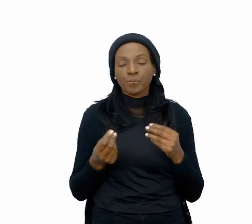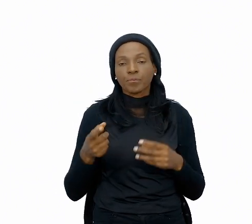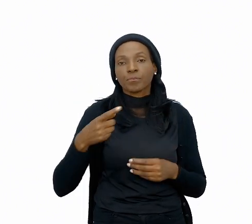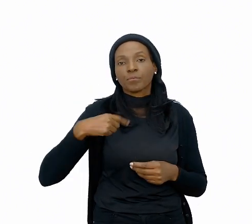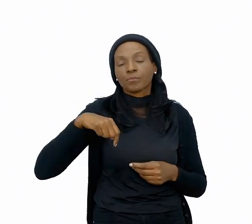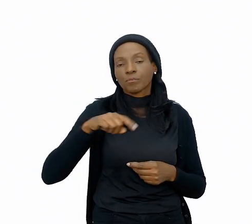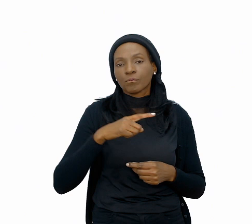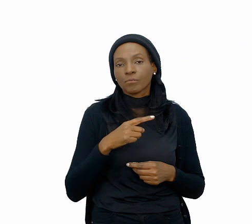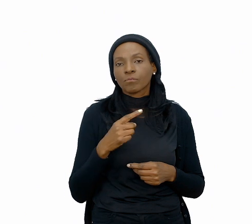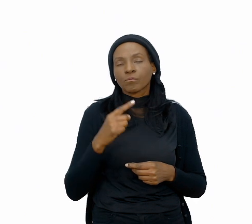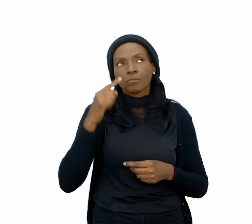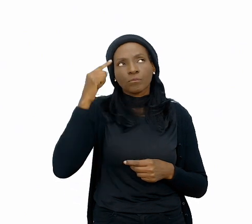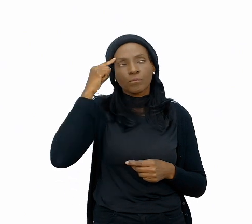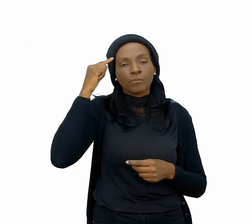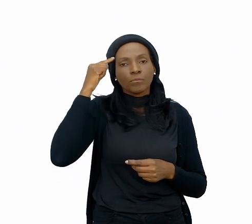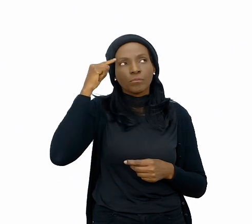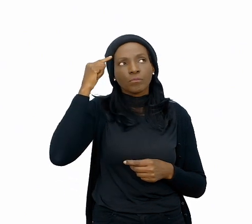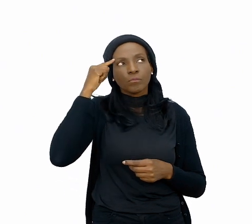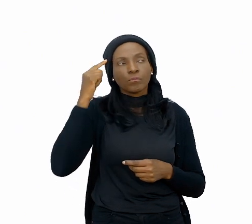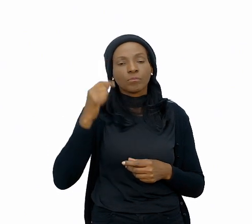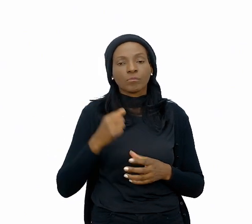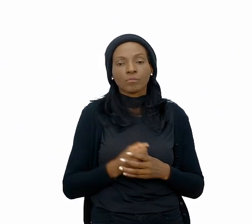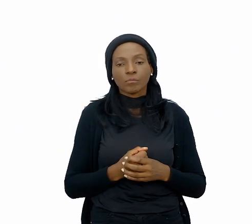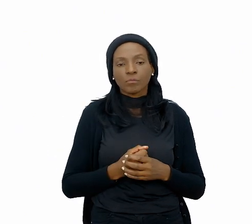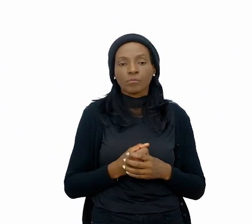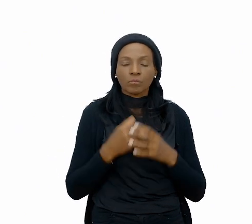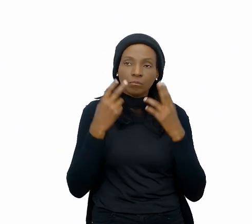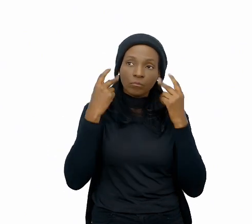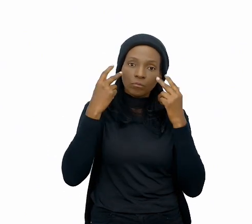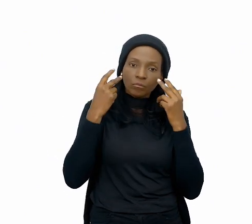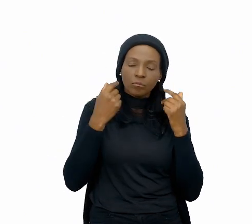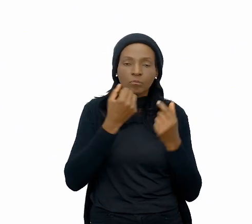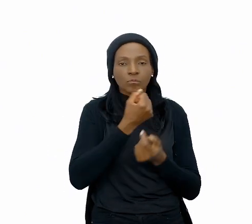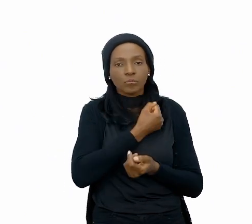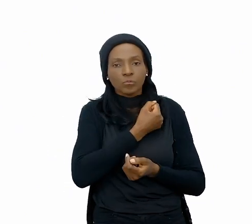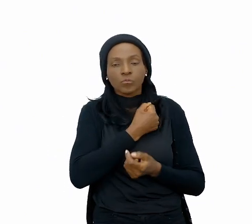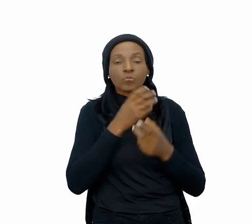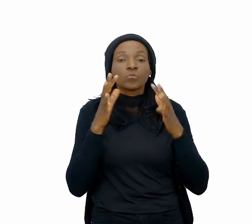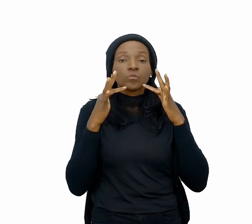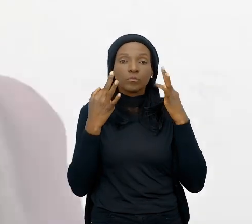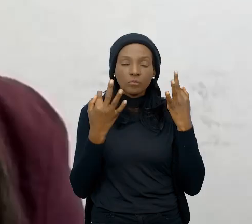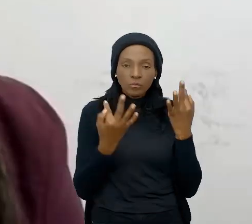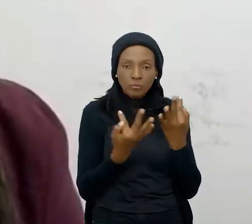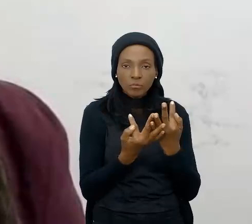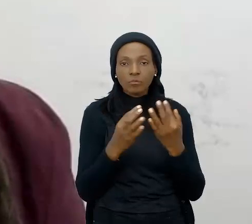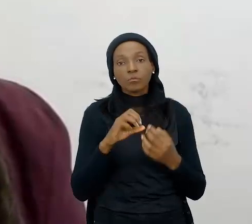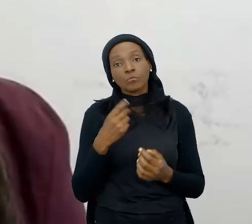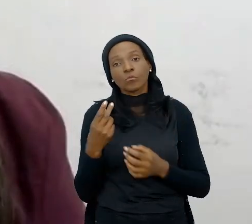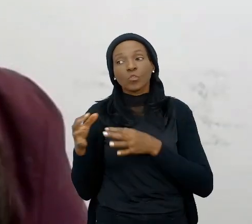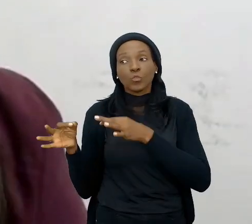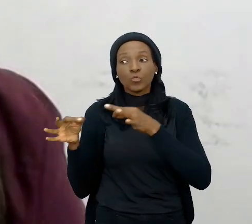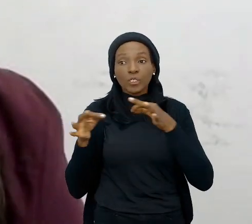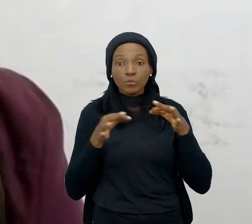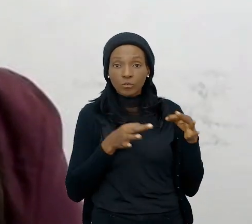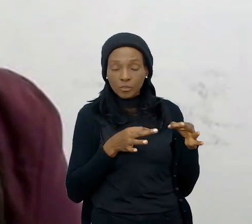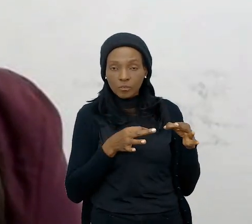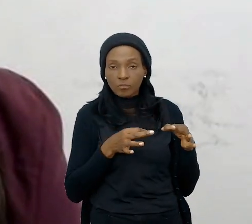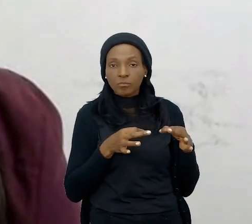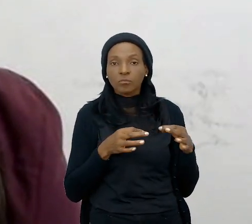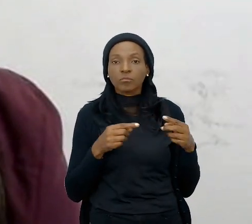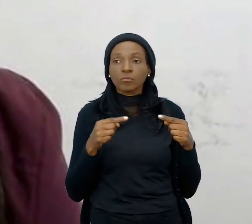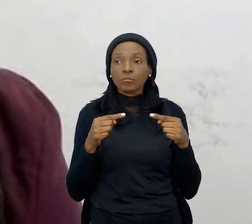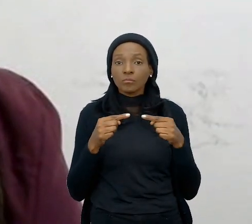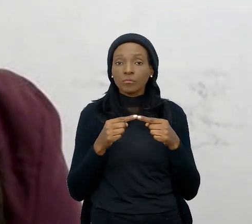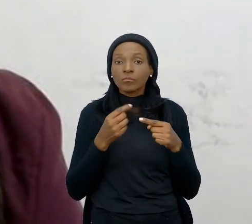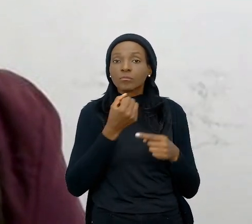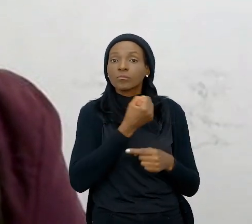gente pensar. Geralmente, os números familiares ou frequentes são os